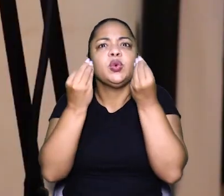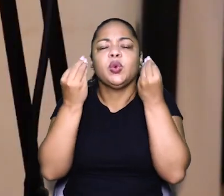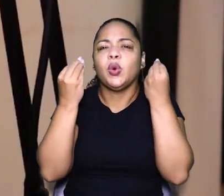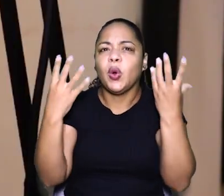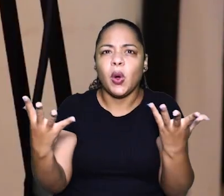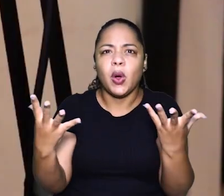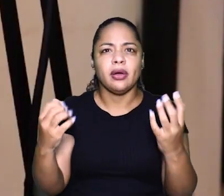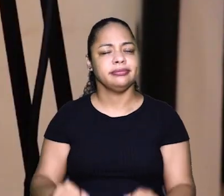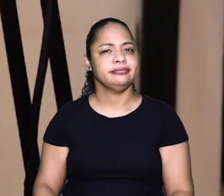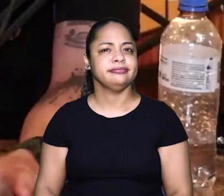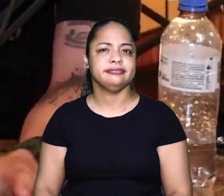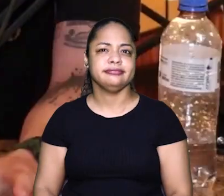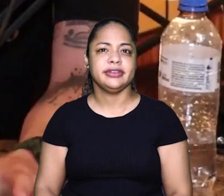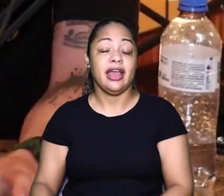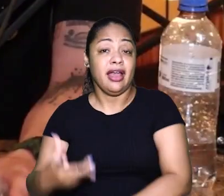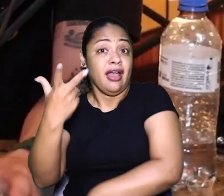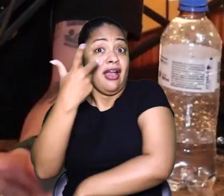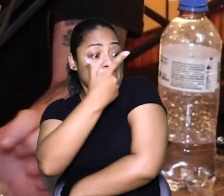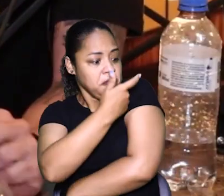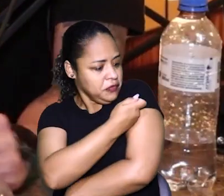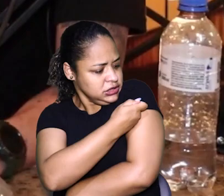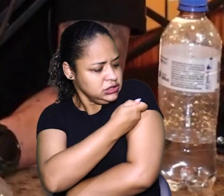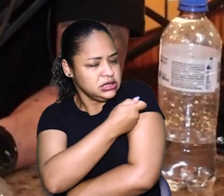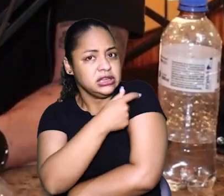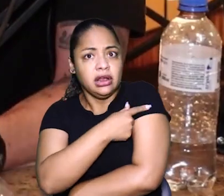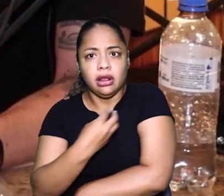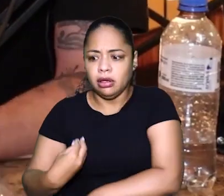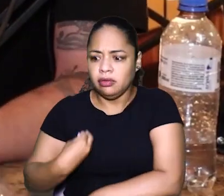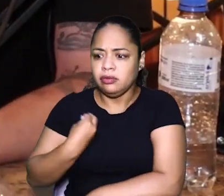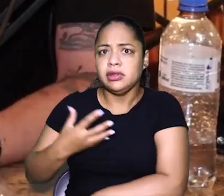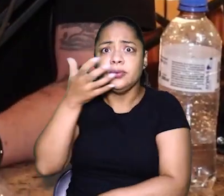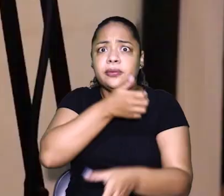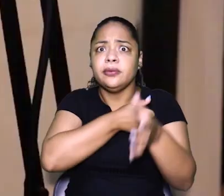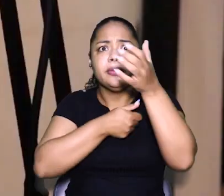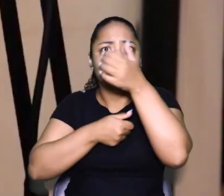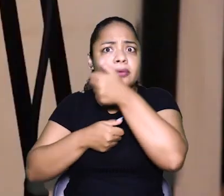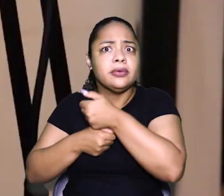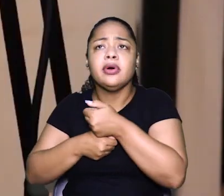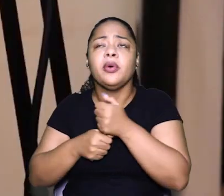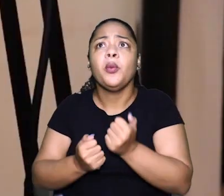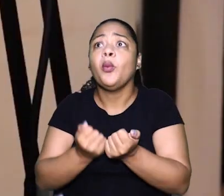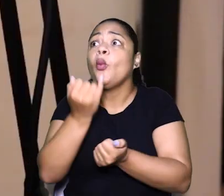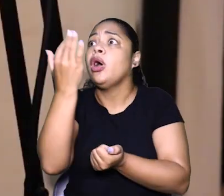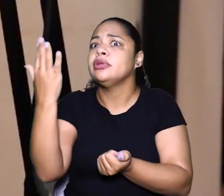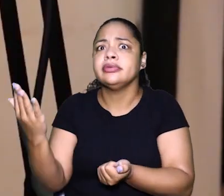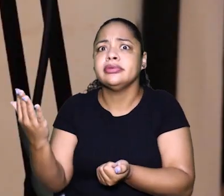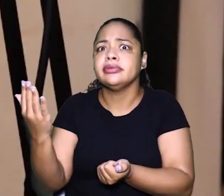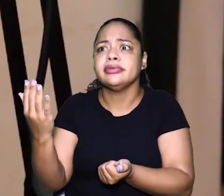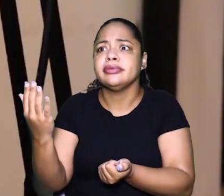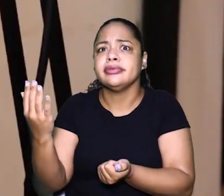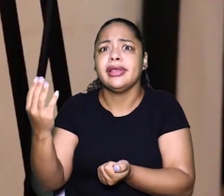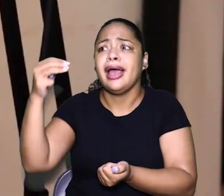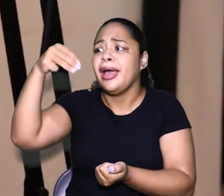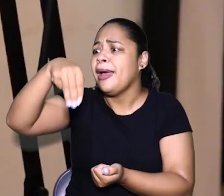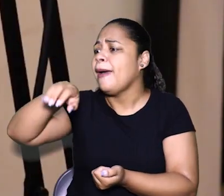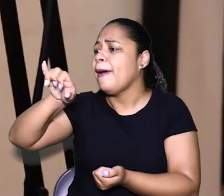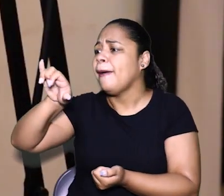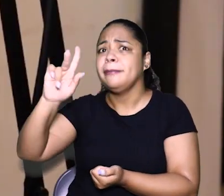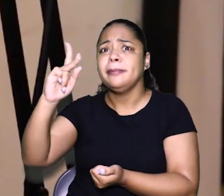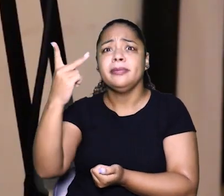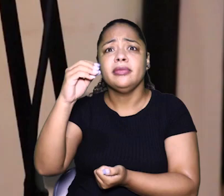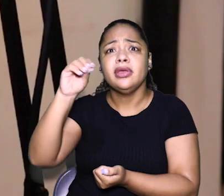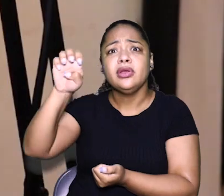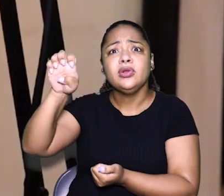É. O quanto de vida que vacinas não já salvaram, né? Milhões. Exatamente. Milhões. Como é que é você ter